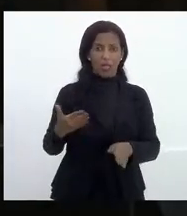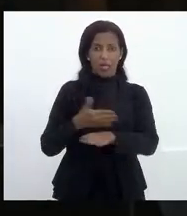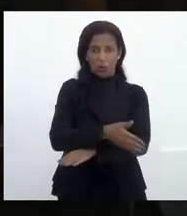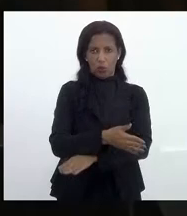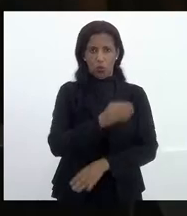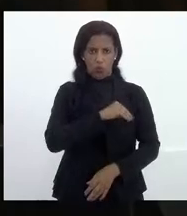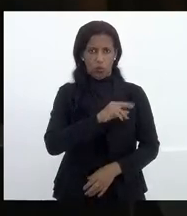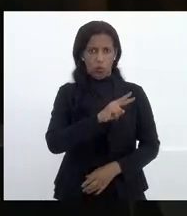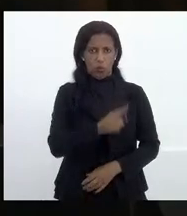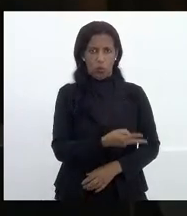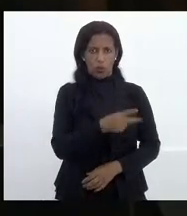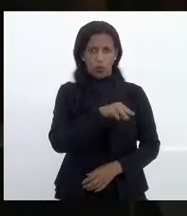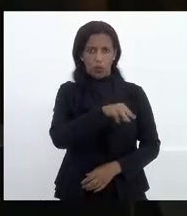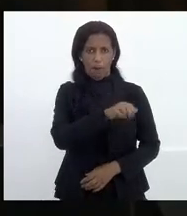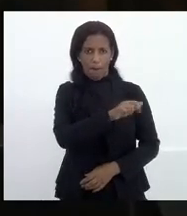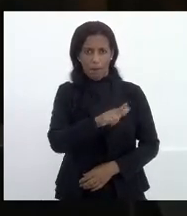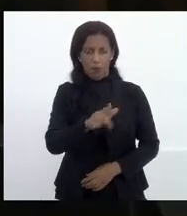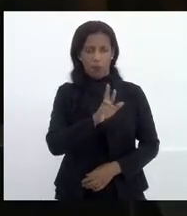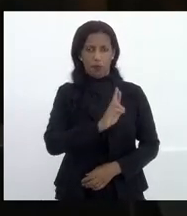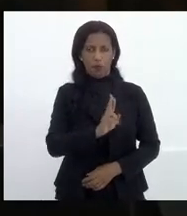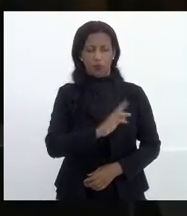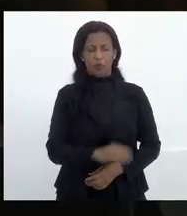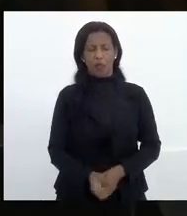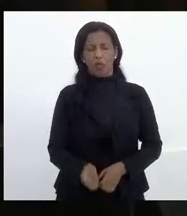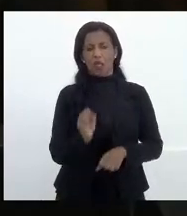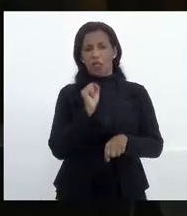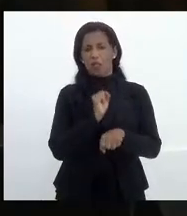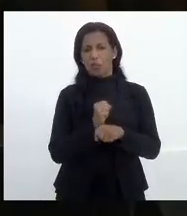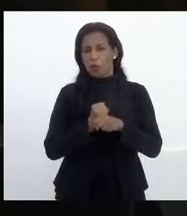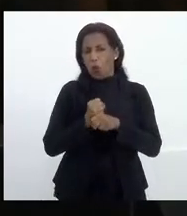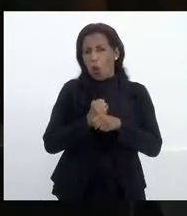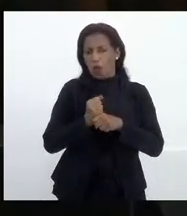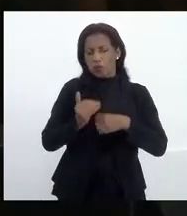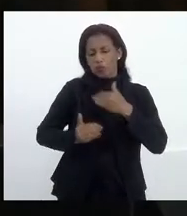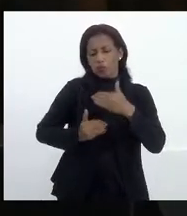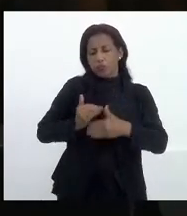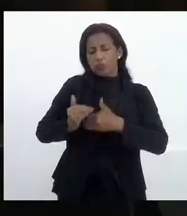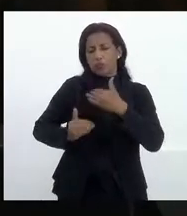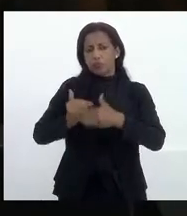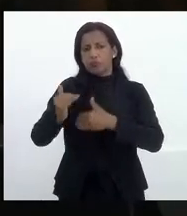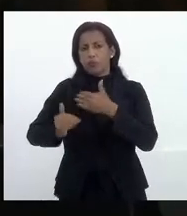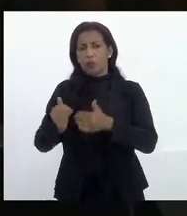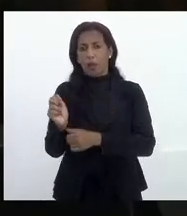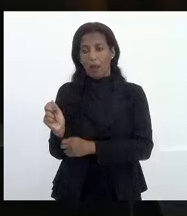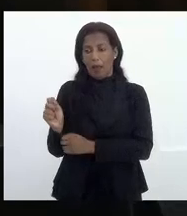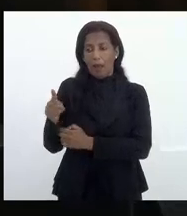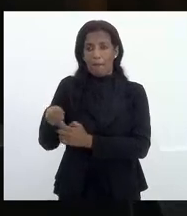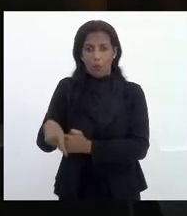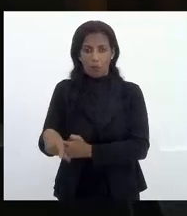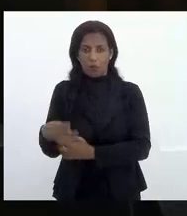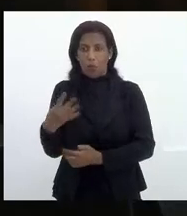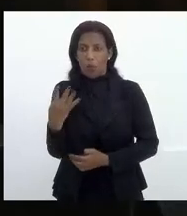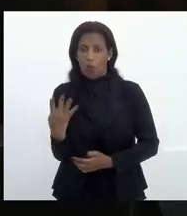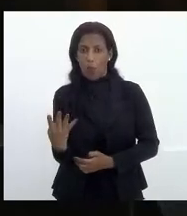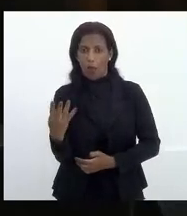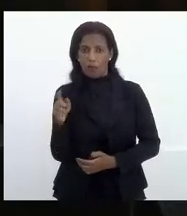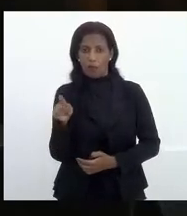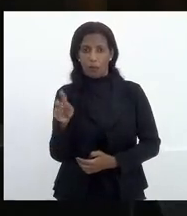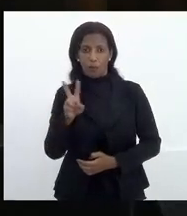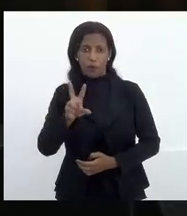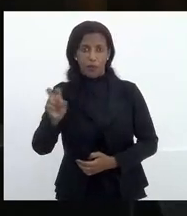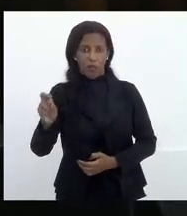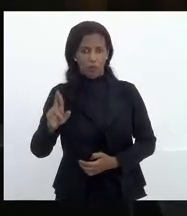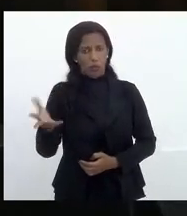estado ganhou r$ 2000 é e Demorou vamos para progredir na sua carreira se aposentou com 4.500